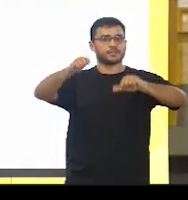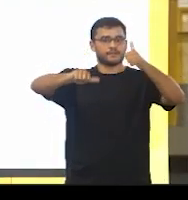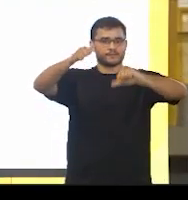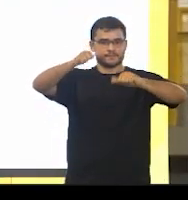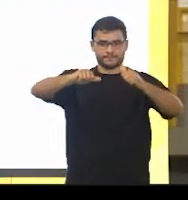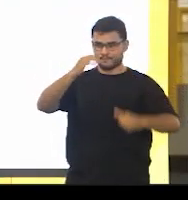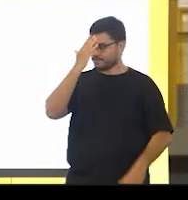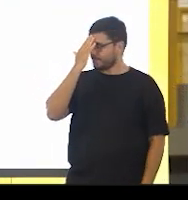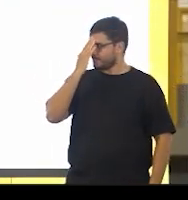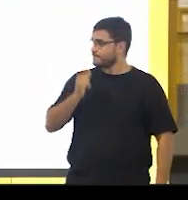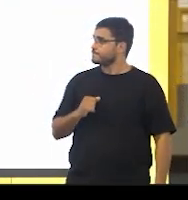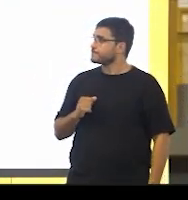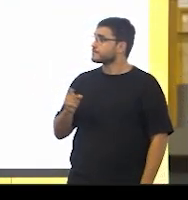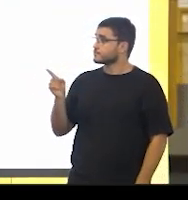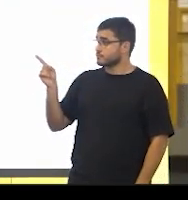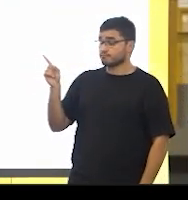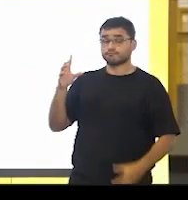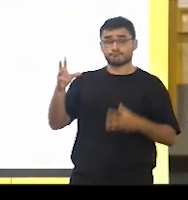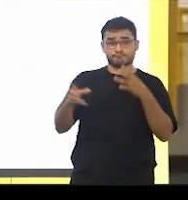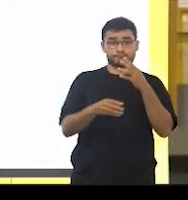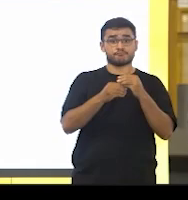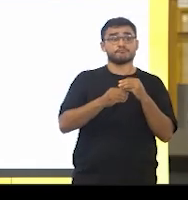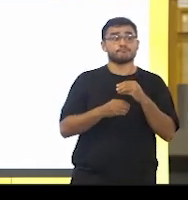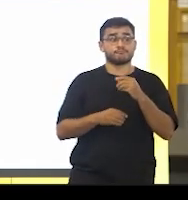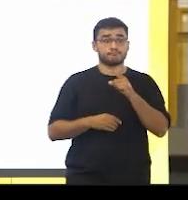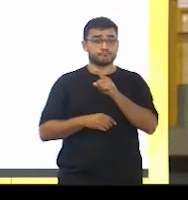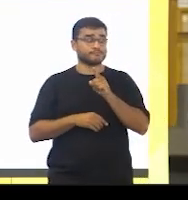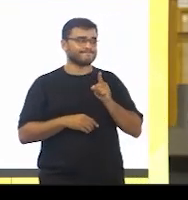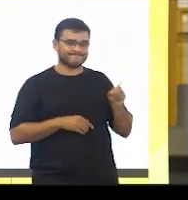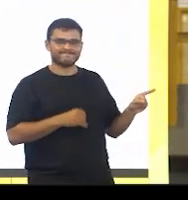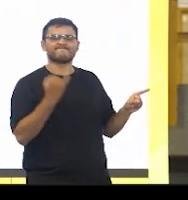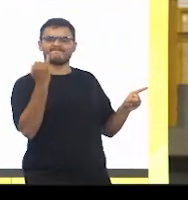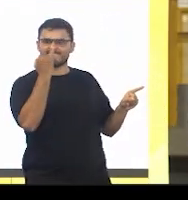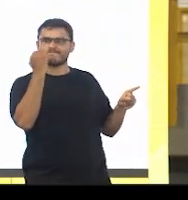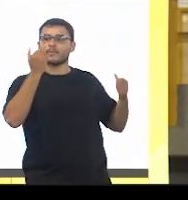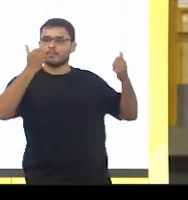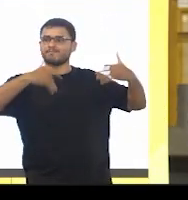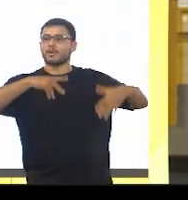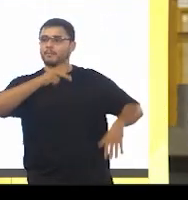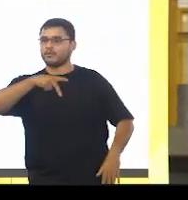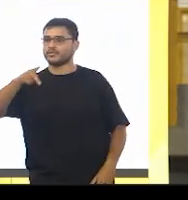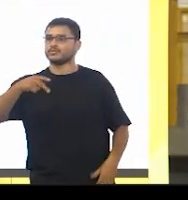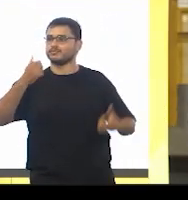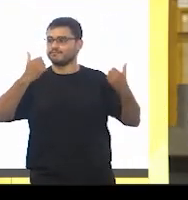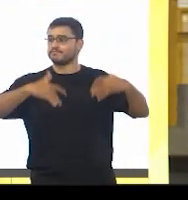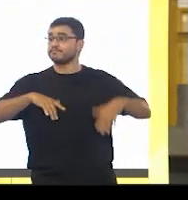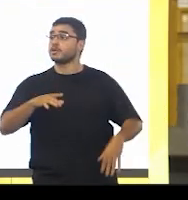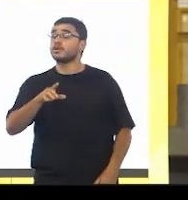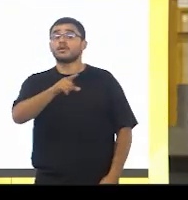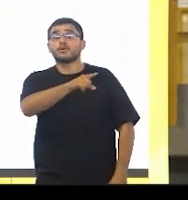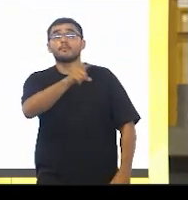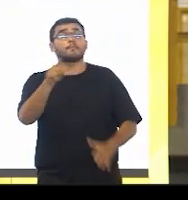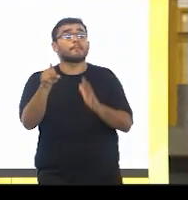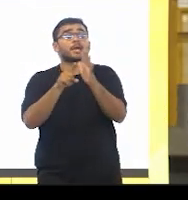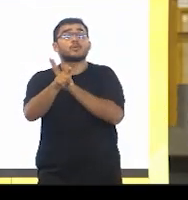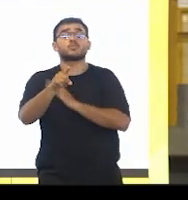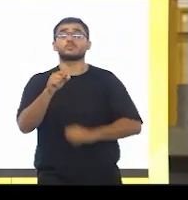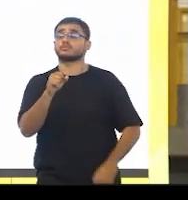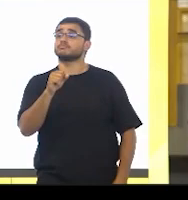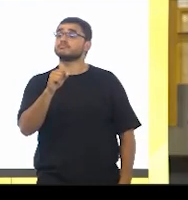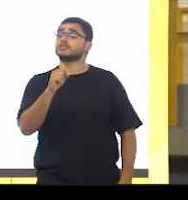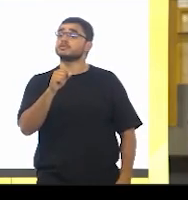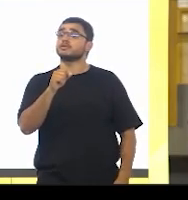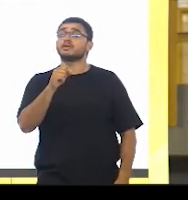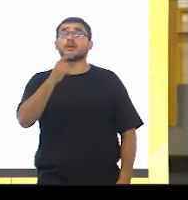de absoluta importância para vocês, eu quero fazer um teste com vocês. Ó. Levanta a mão